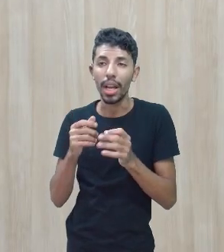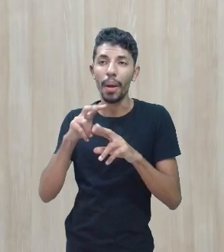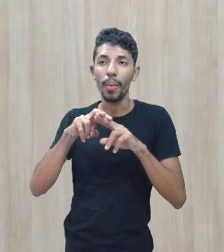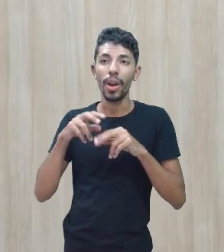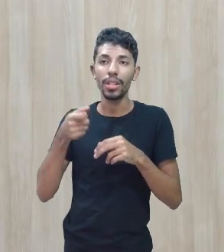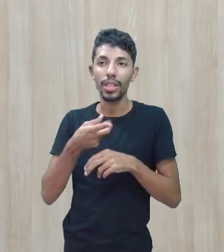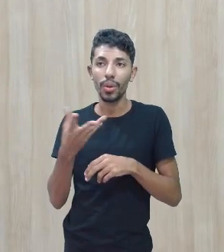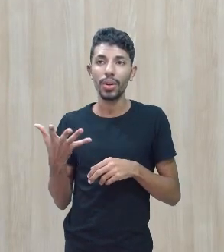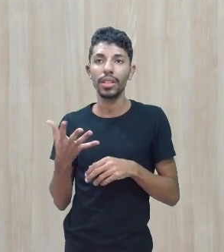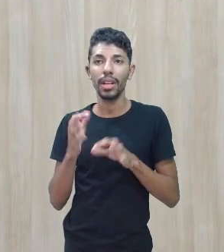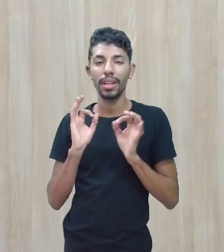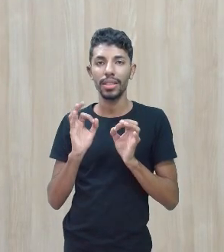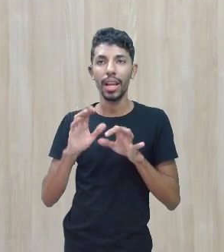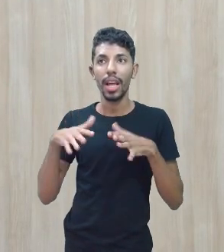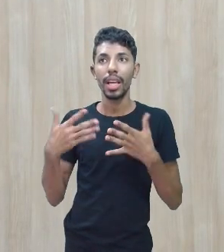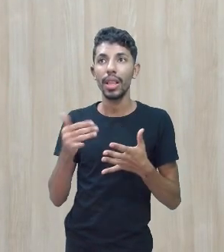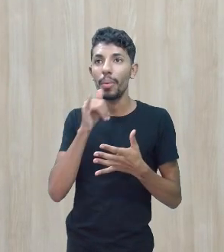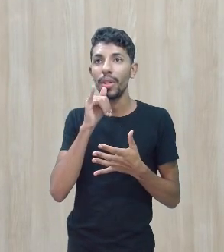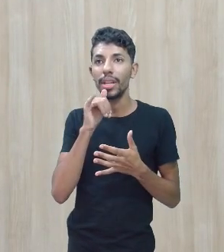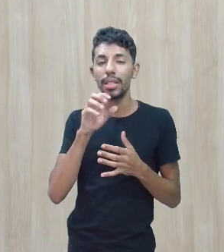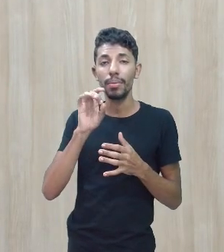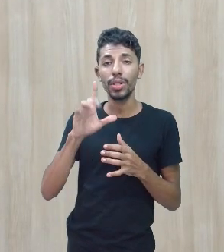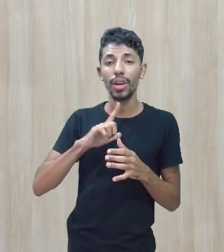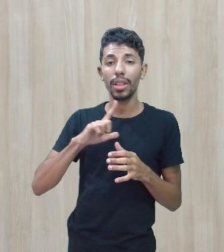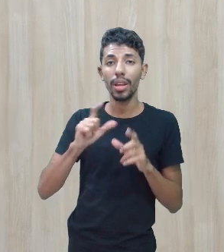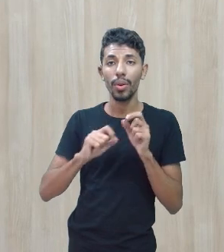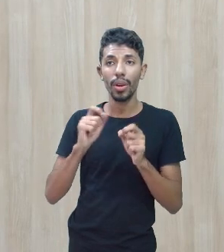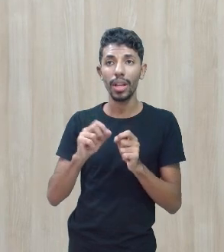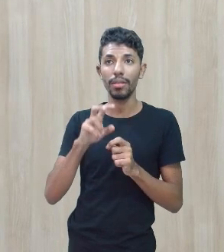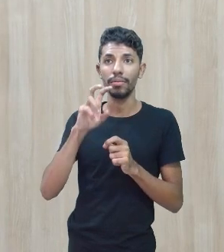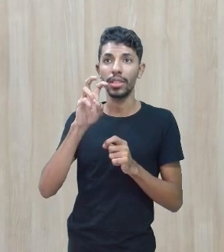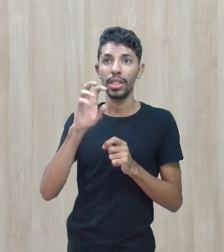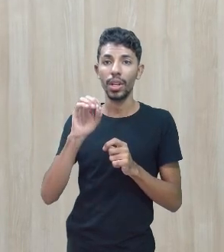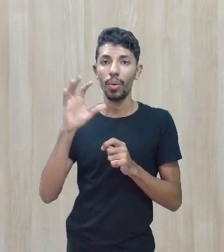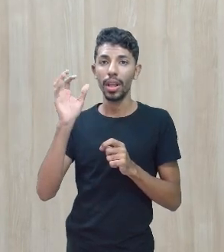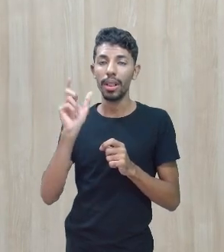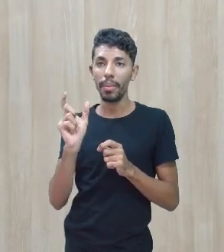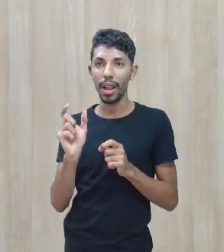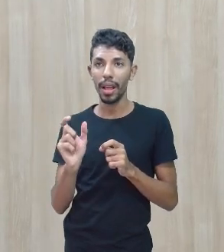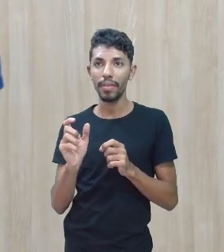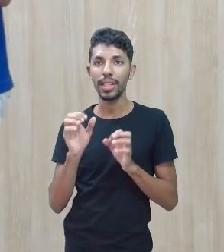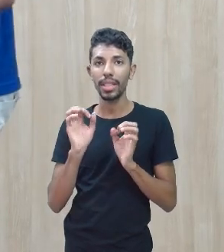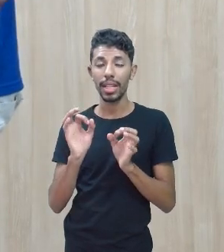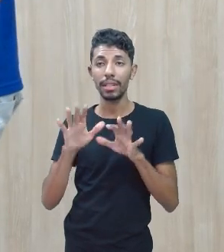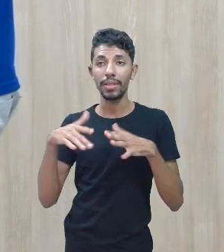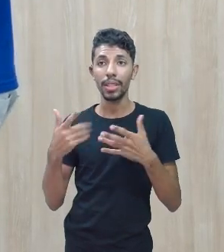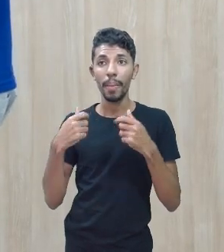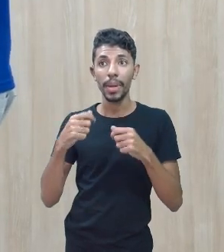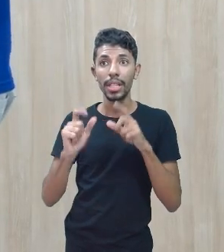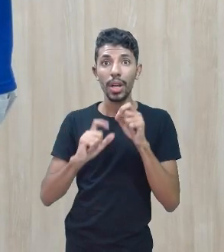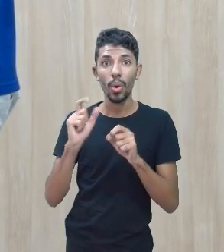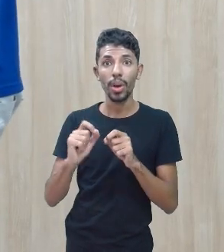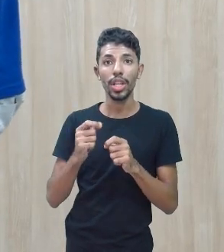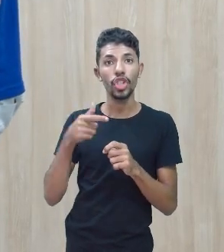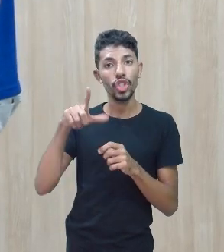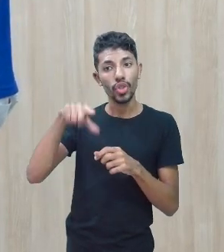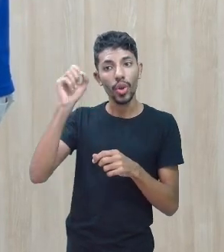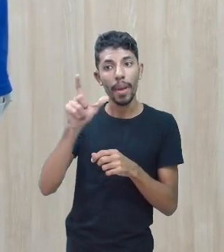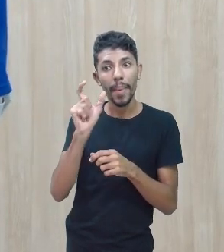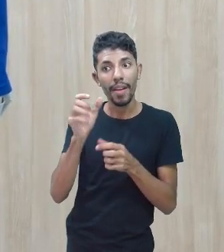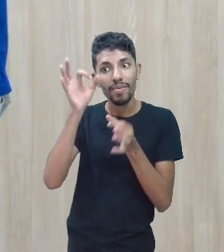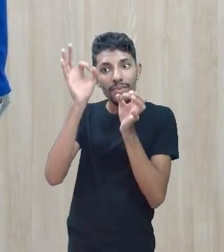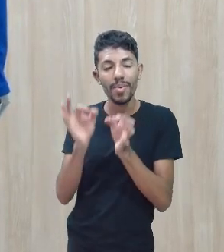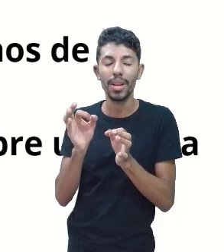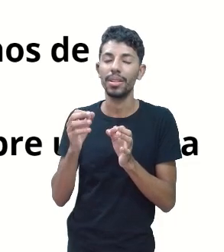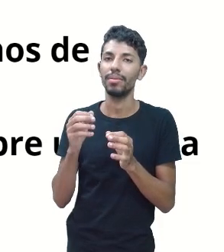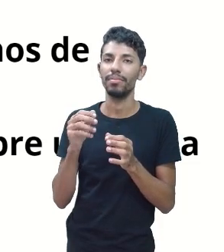de 50 palavras, eu tenho que escolher especificamente a palavra que eu quero para poder caber nesse universo de 50 palavras, né? E o